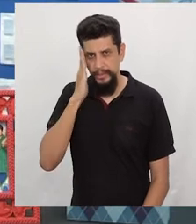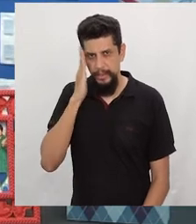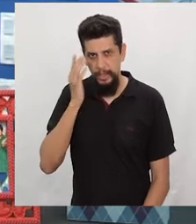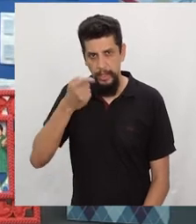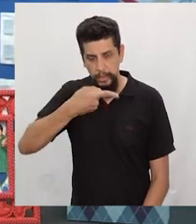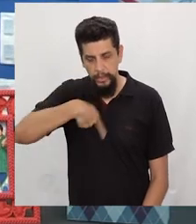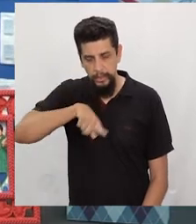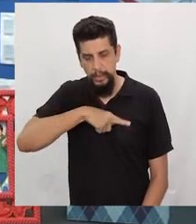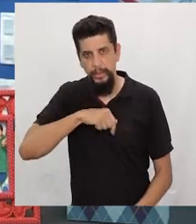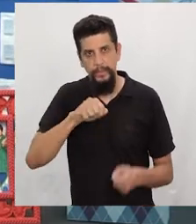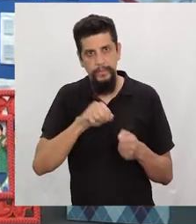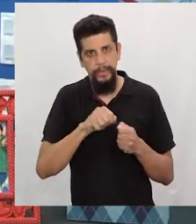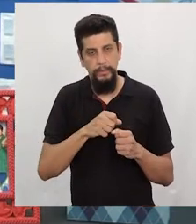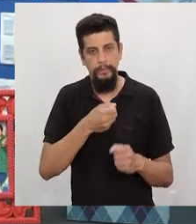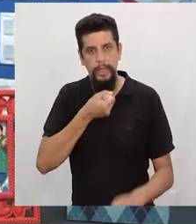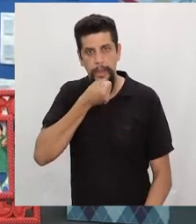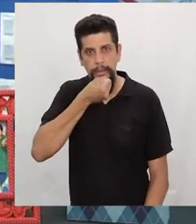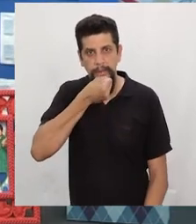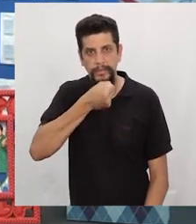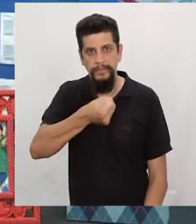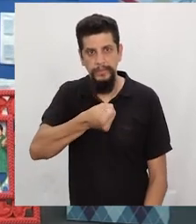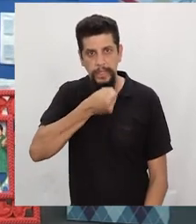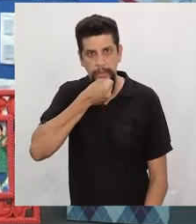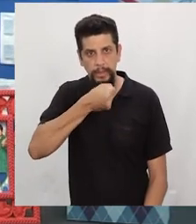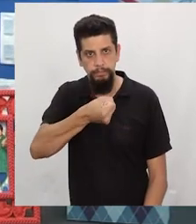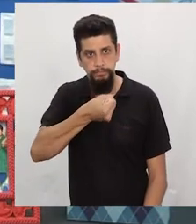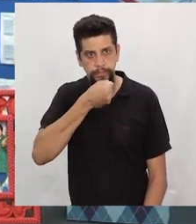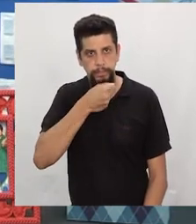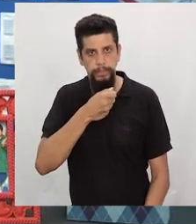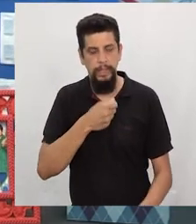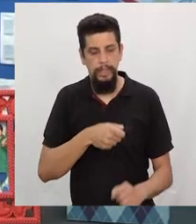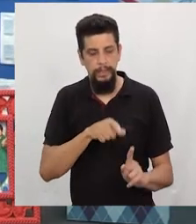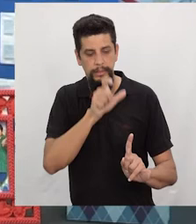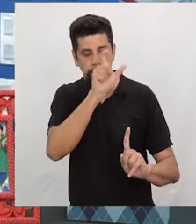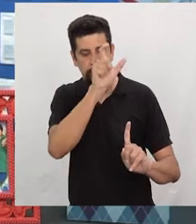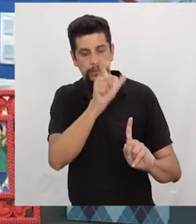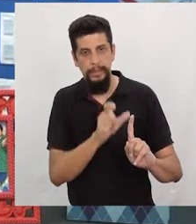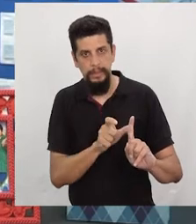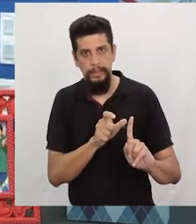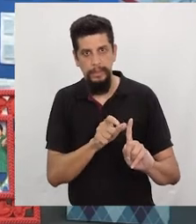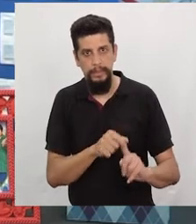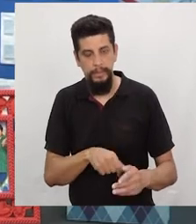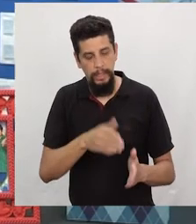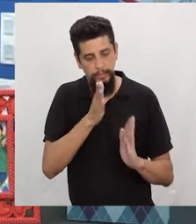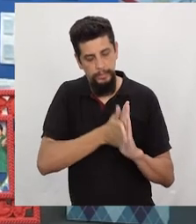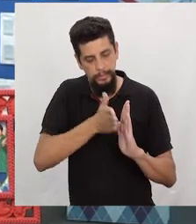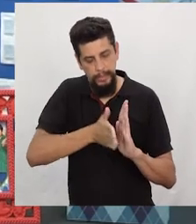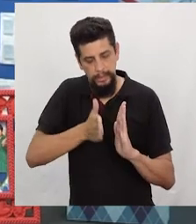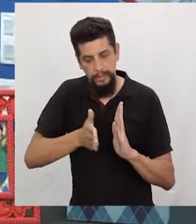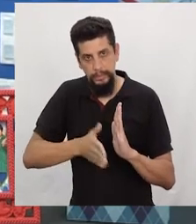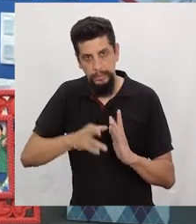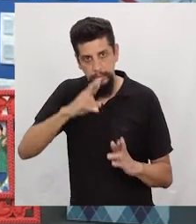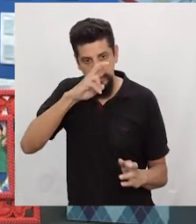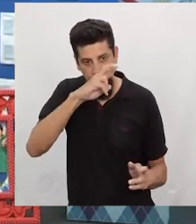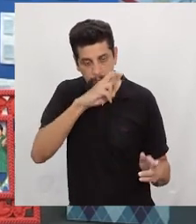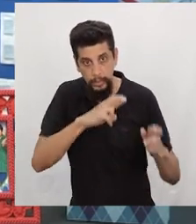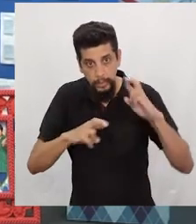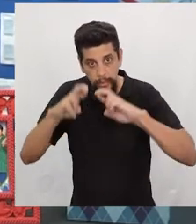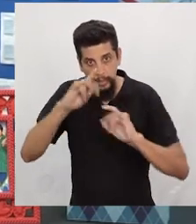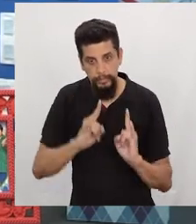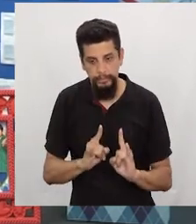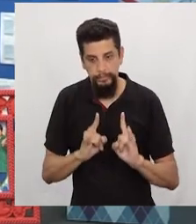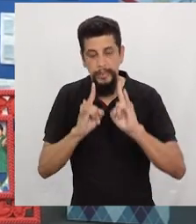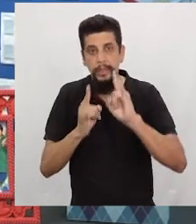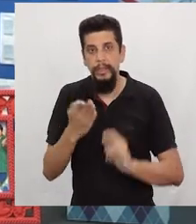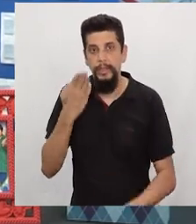Nós fizemos uma entrevista com um roteirista, que é o roteirista da série dos Detetives do Prédio